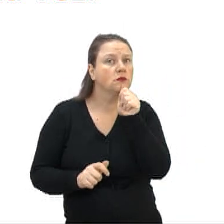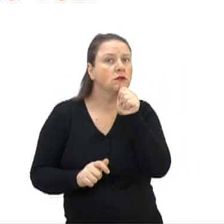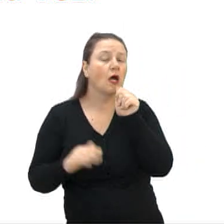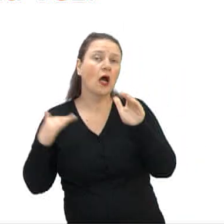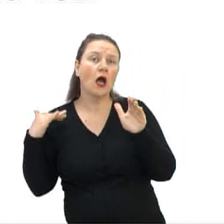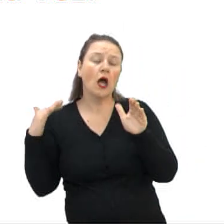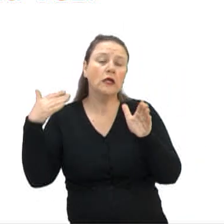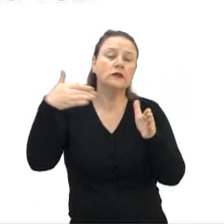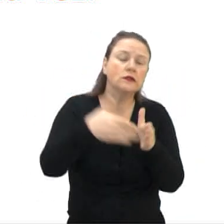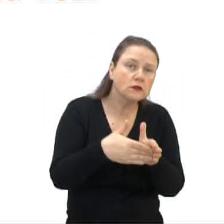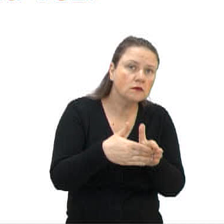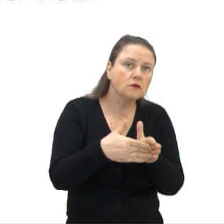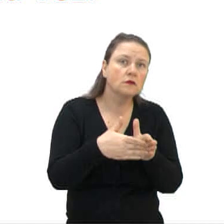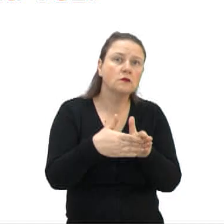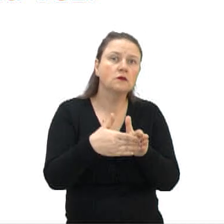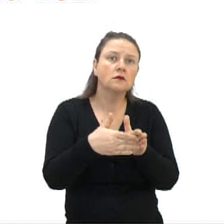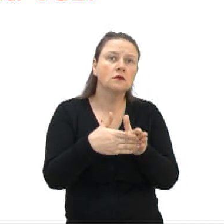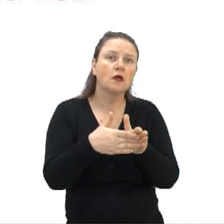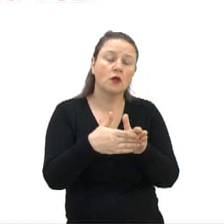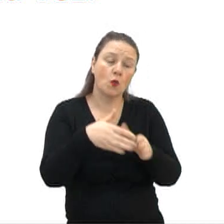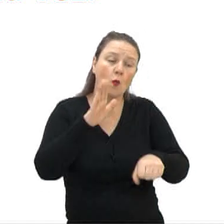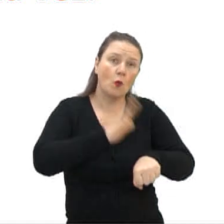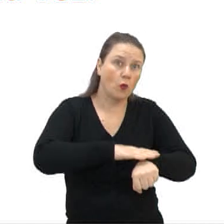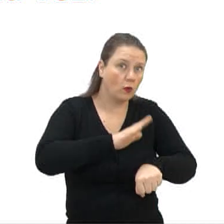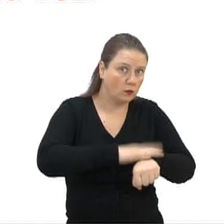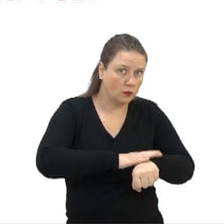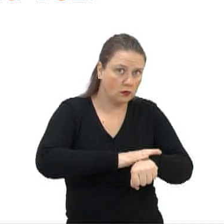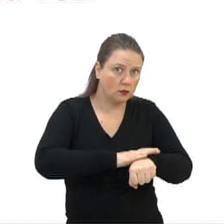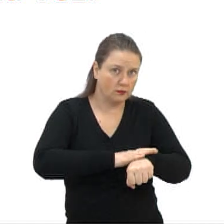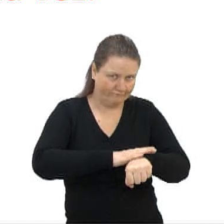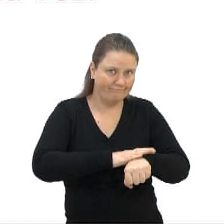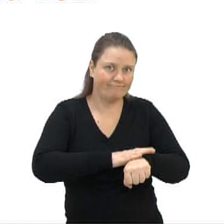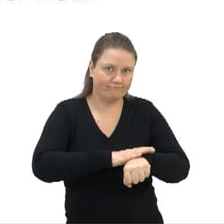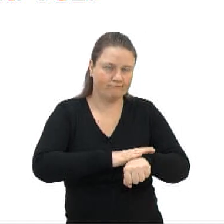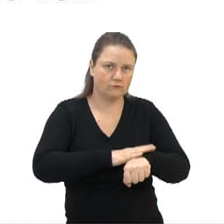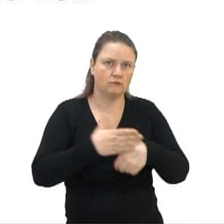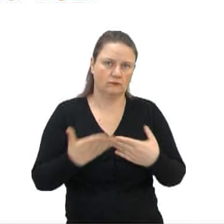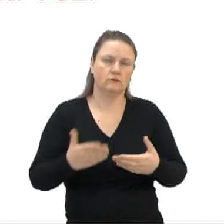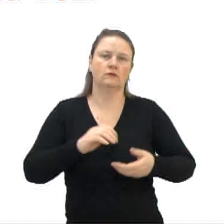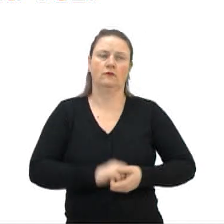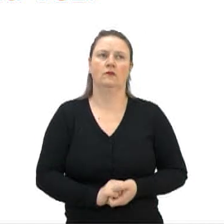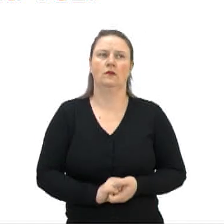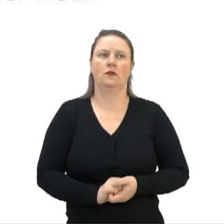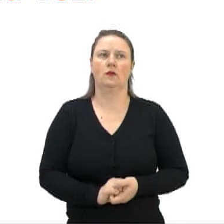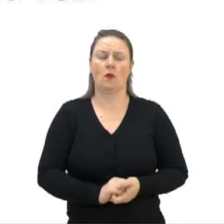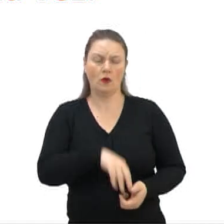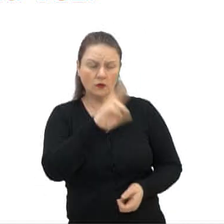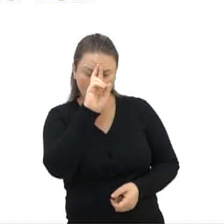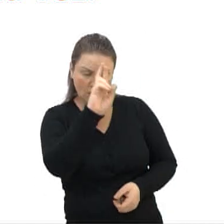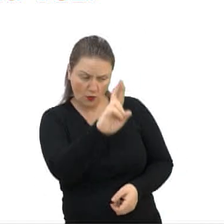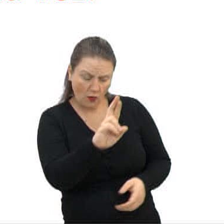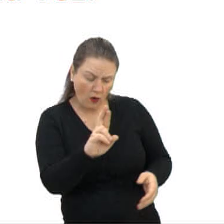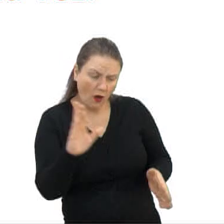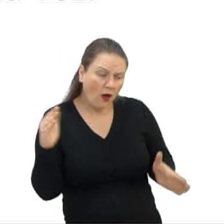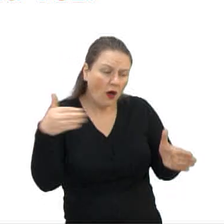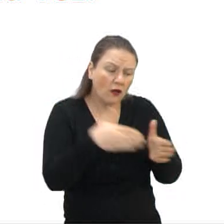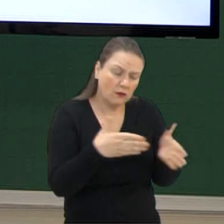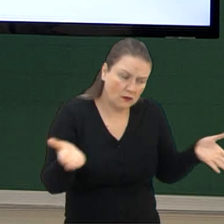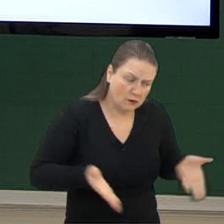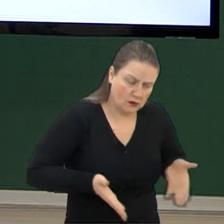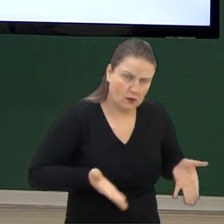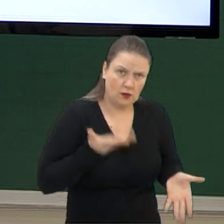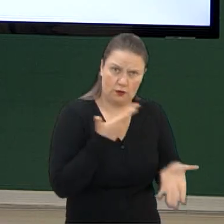até então, até aquele momento. Então, eu tenho assim, ó. O senhor, até este momento,